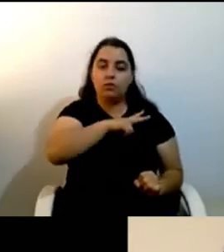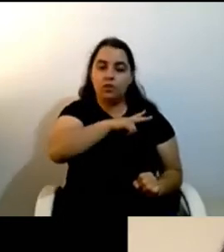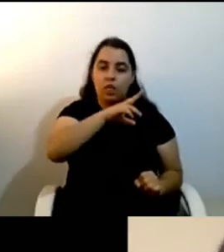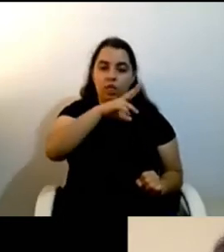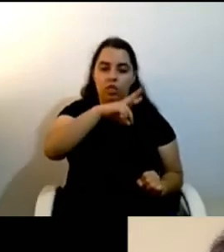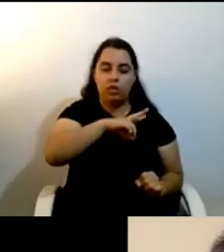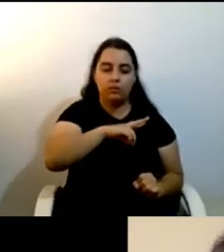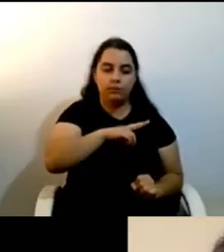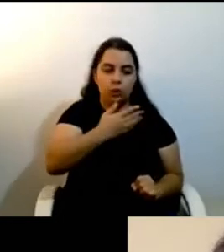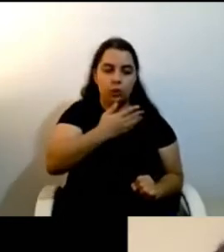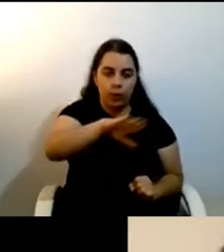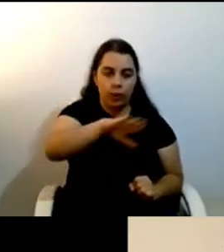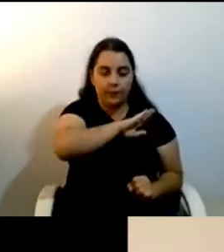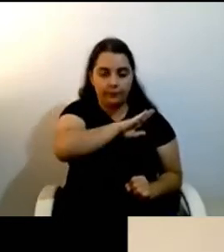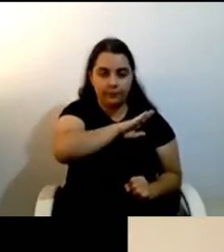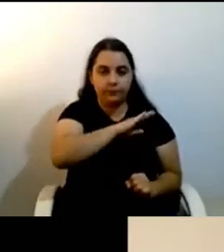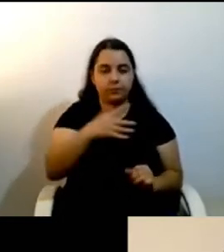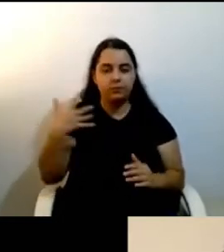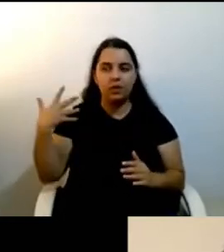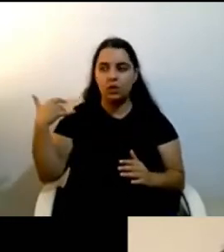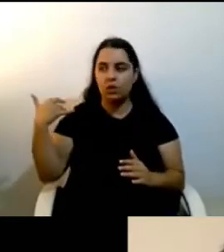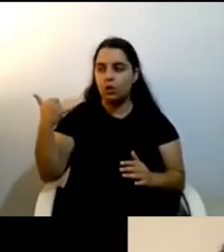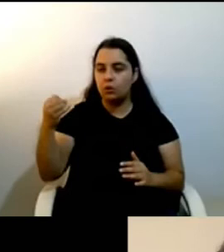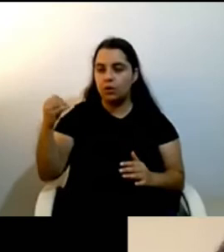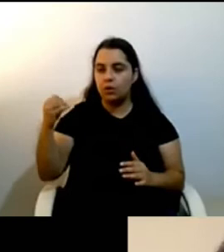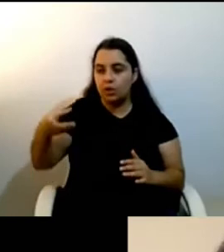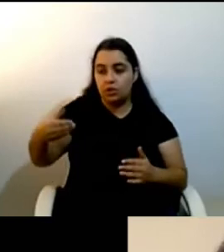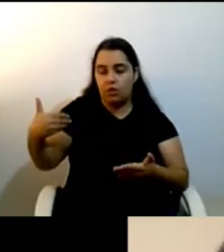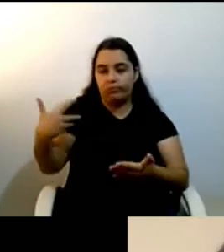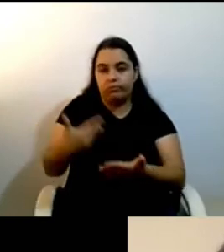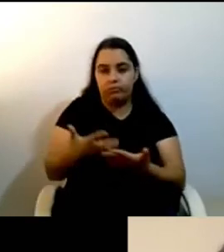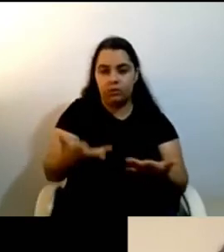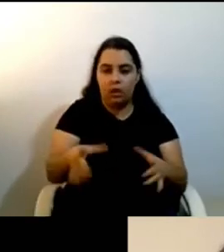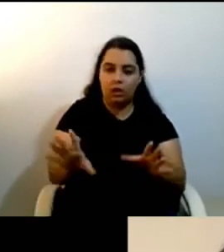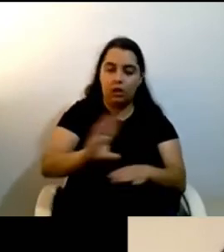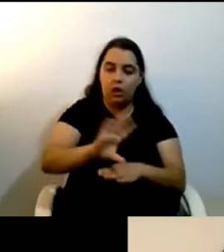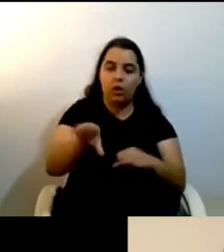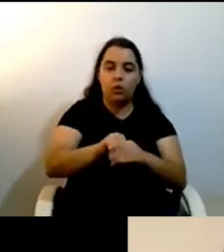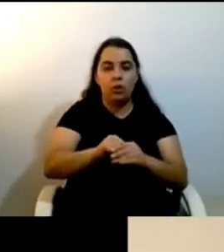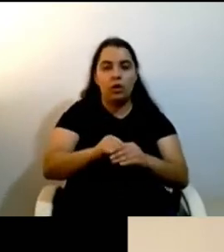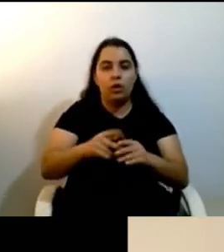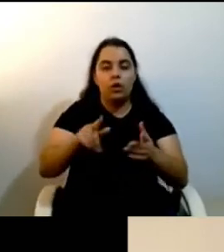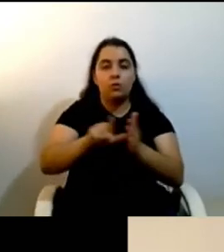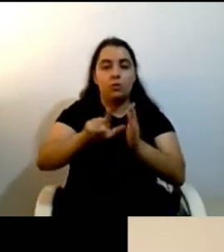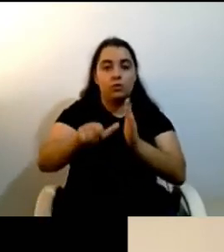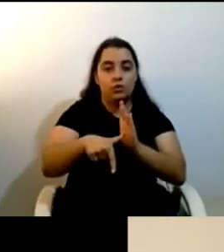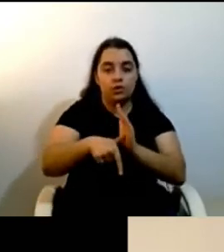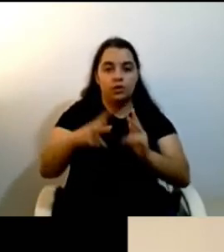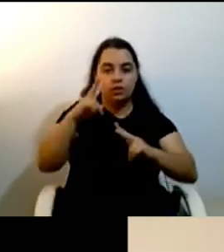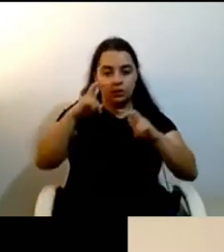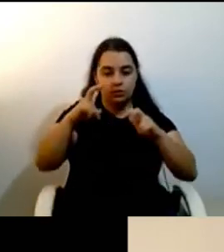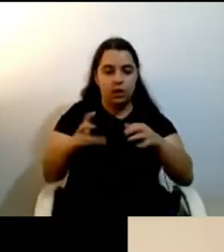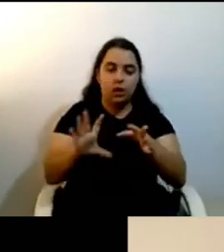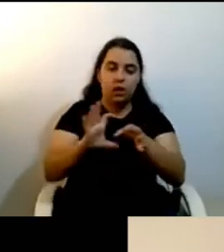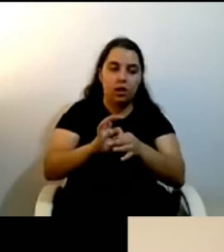Desde 2019 tem estado envolvida em projetos de investigação explorando questões relacionadas com a deficiência,